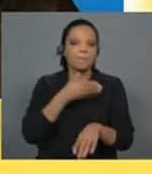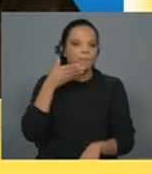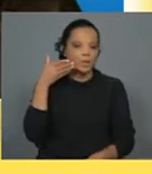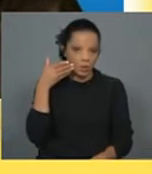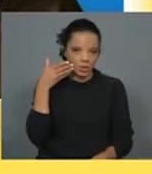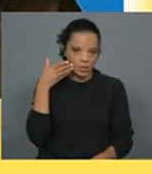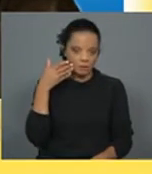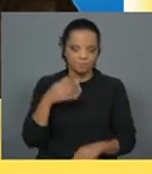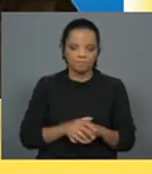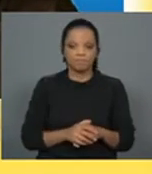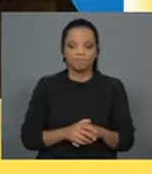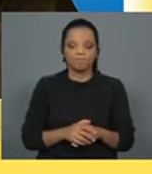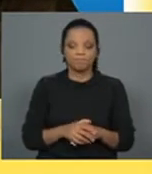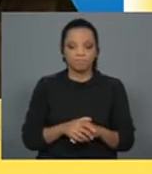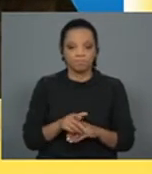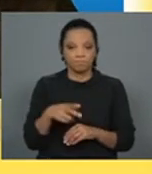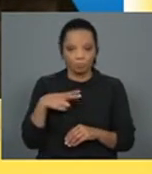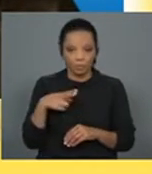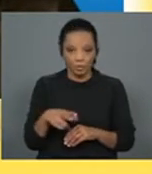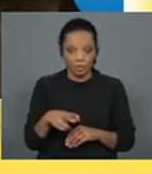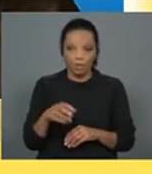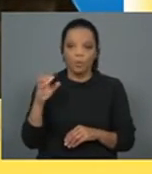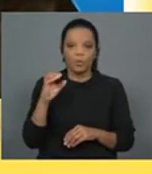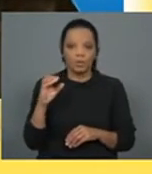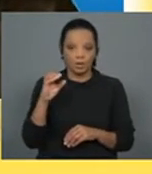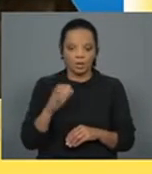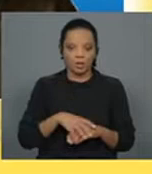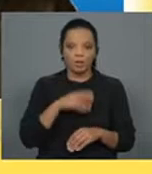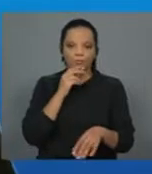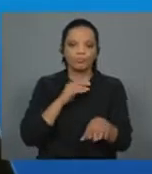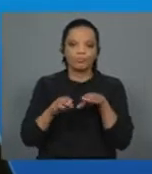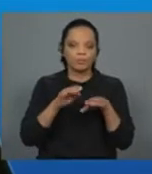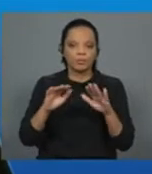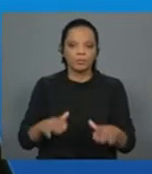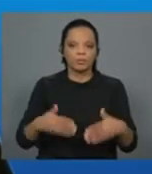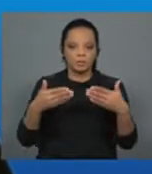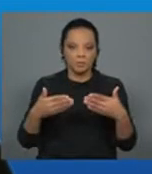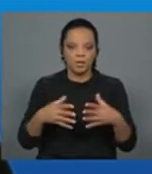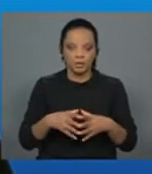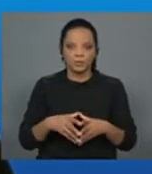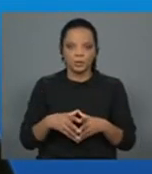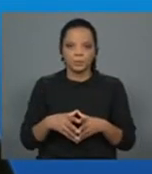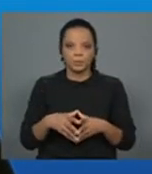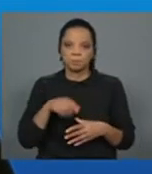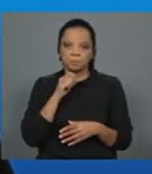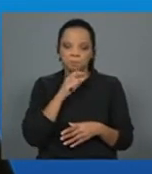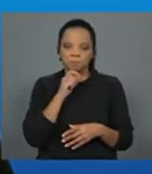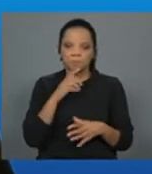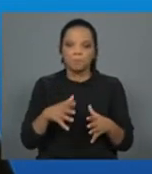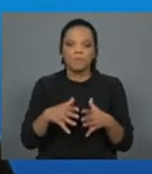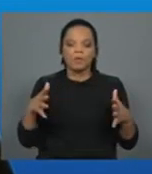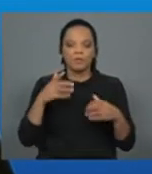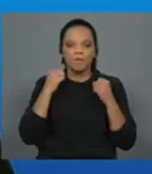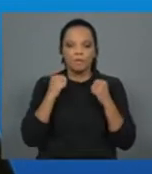Em Portugal, em particular em Portugal continental, os sismos principais, aqueles que poderão atingir as maiores